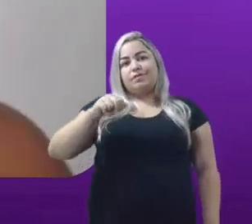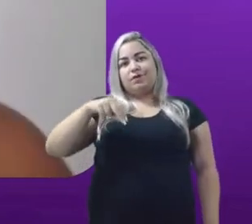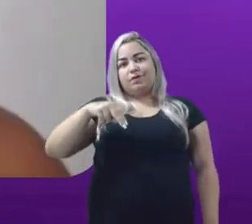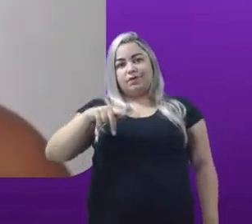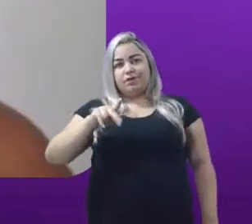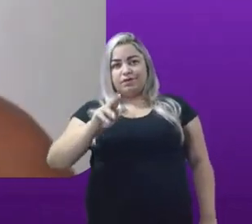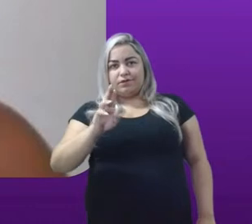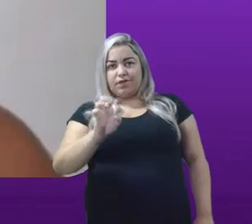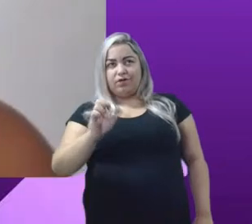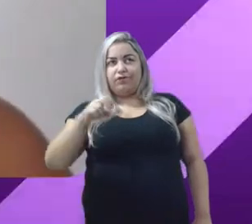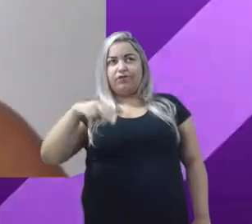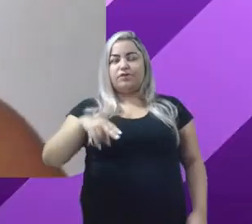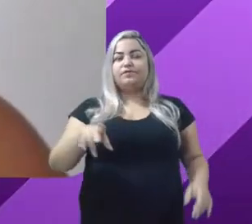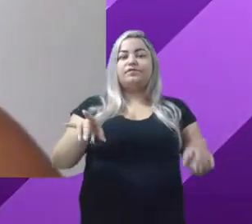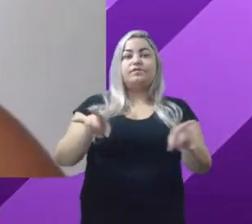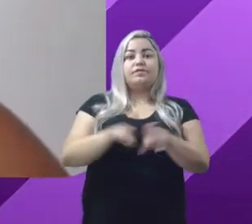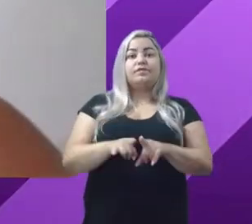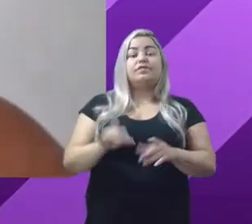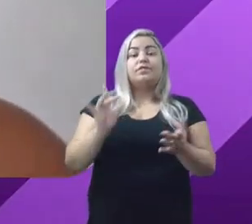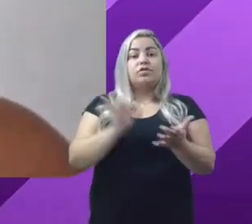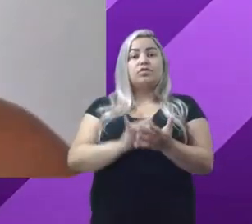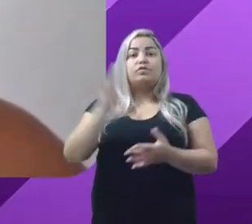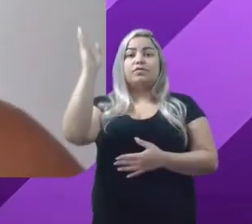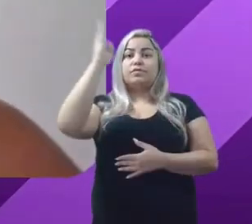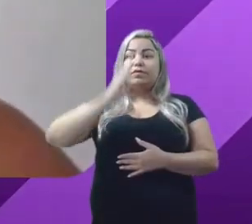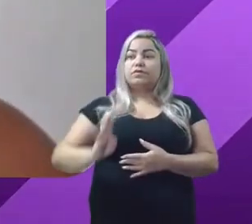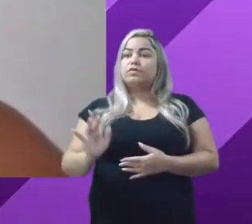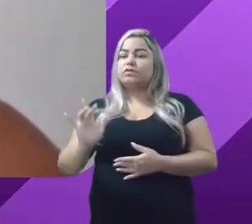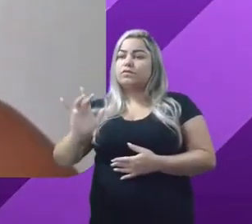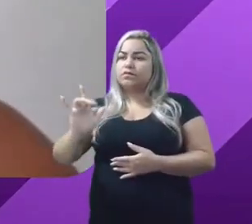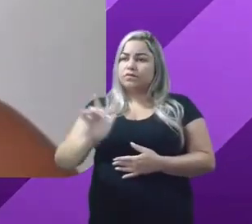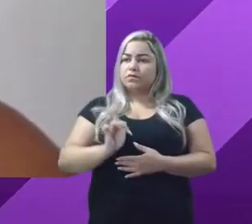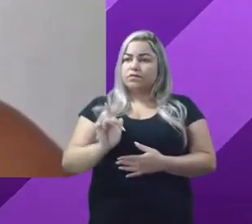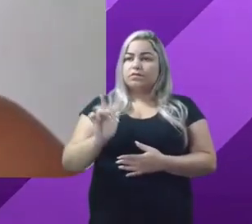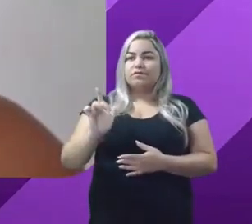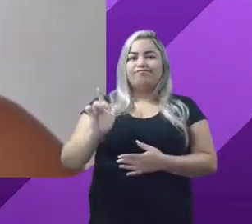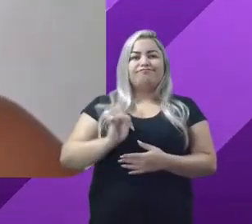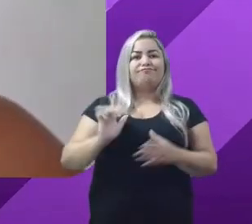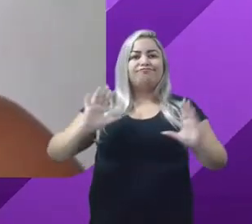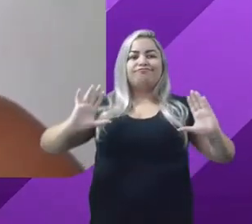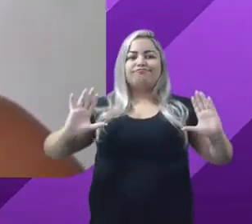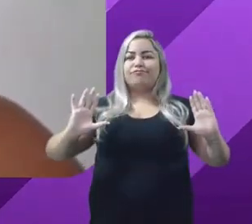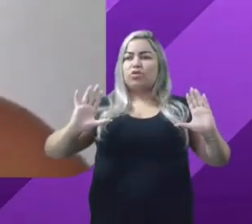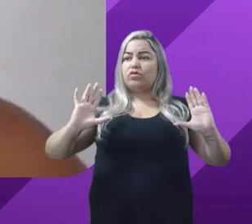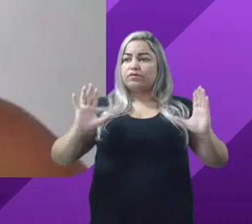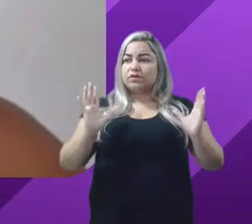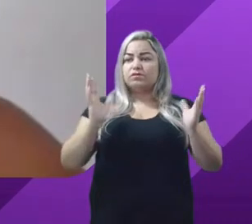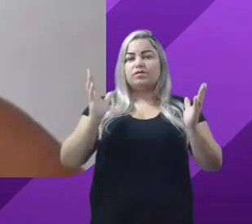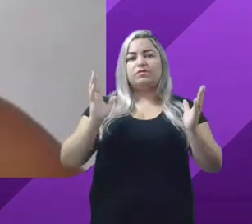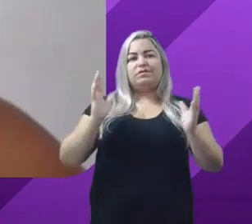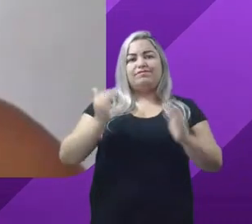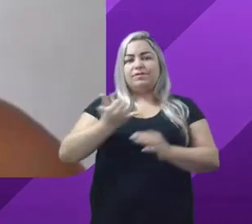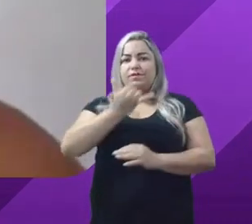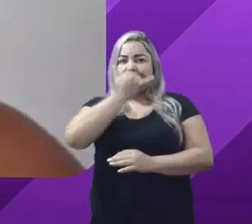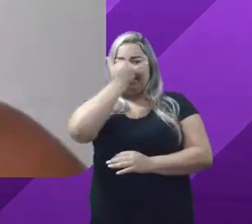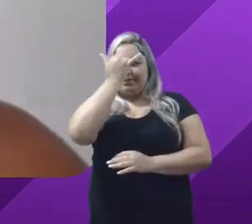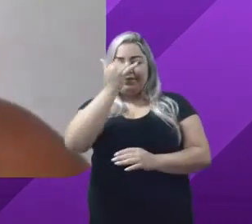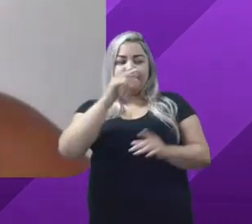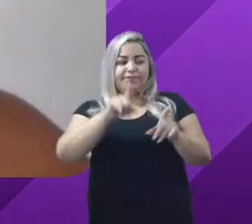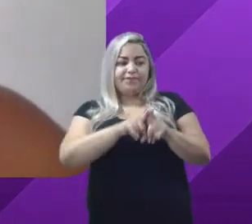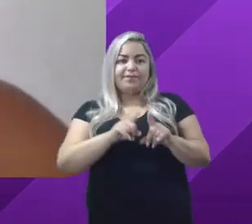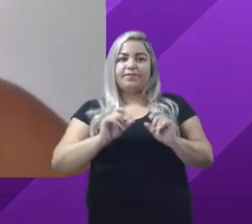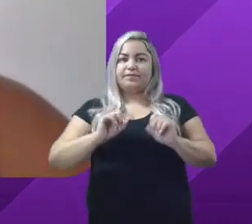isolado, né? Na verdade, o Brasil tem sido palco de uma série de eventos trágicos que afetaram tanto o aspecto social